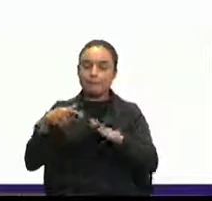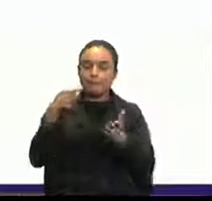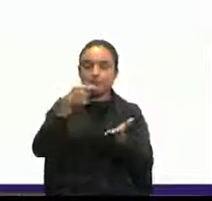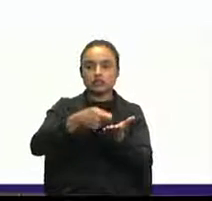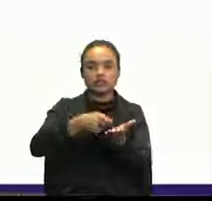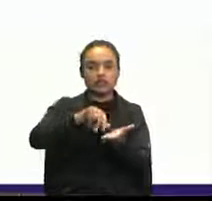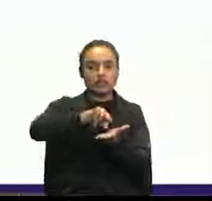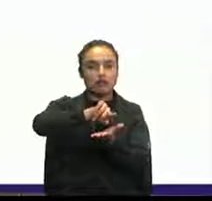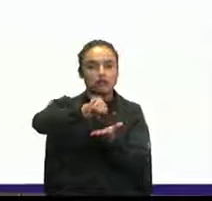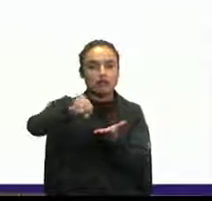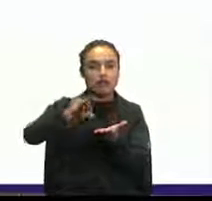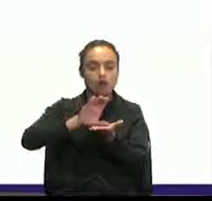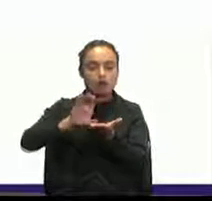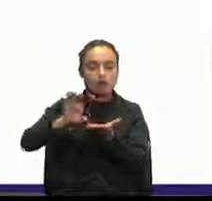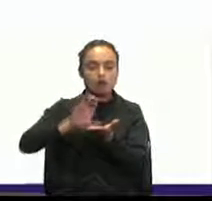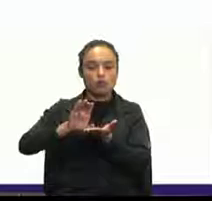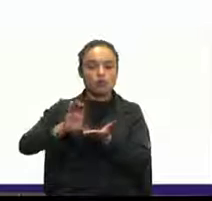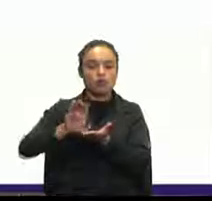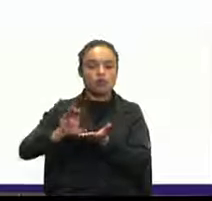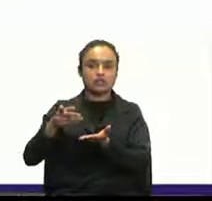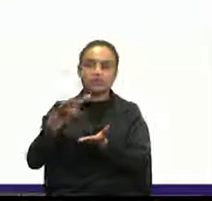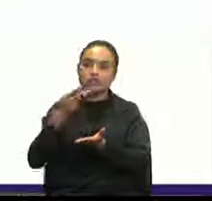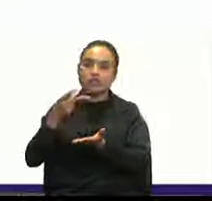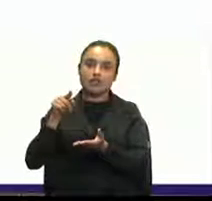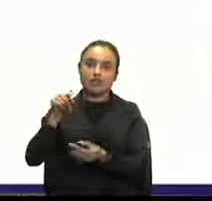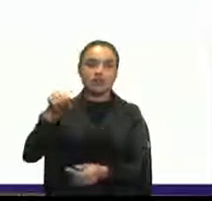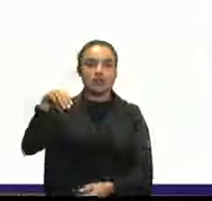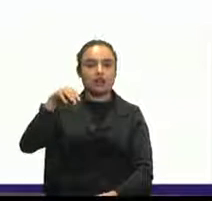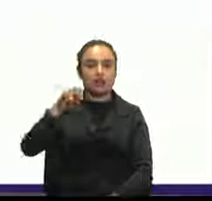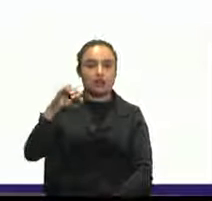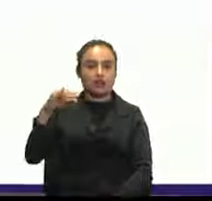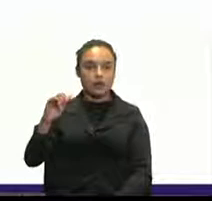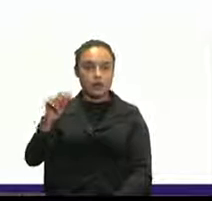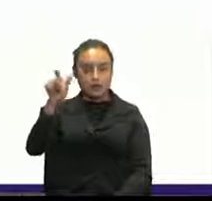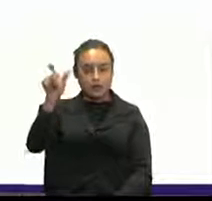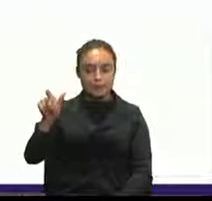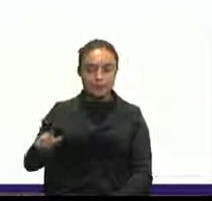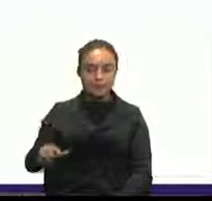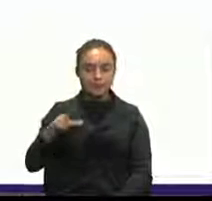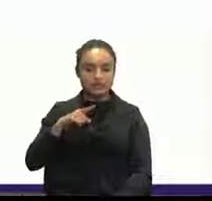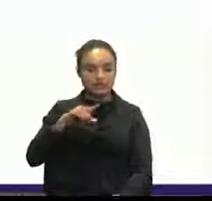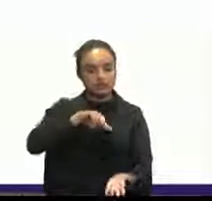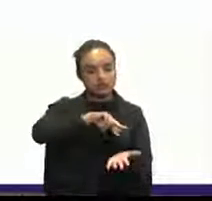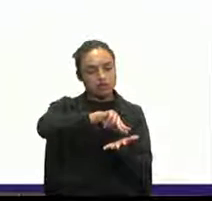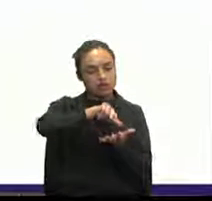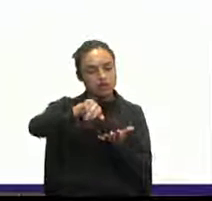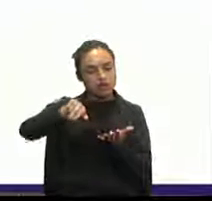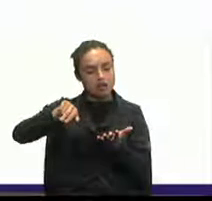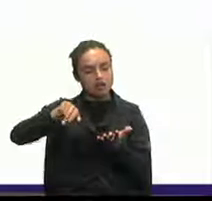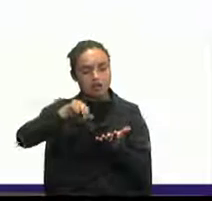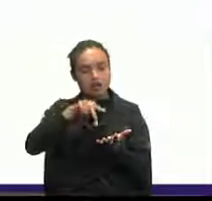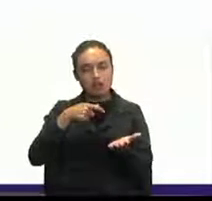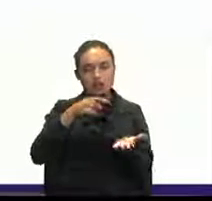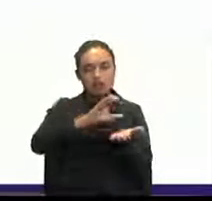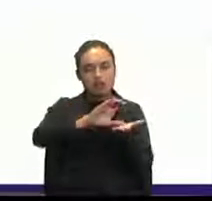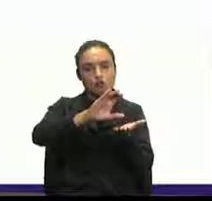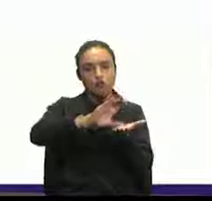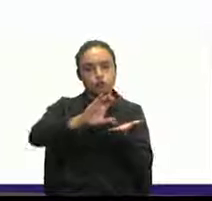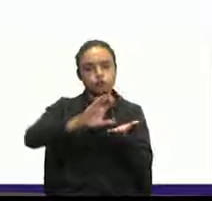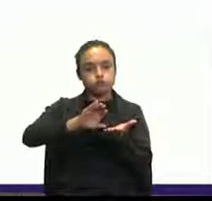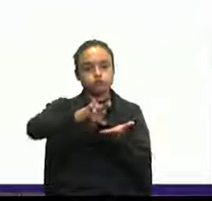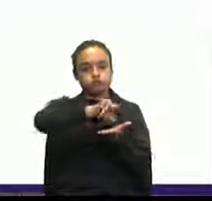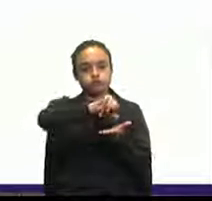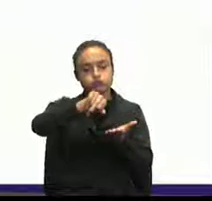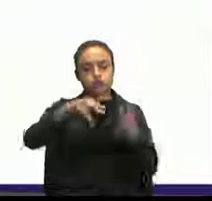deve pegar uma carteira que tenha baixo desde o padrão na cola deve diversificar né ou seja